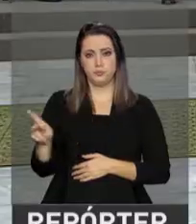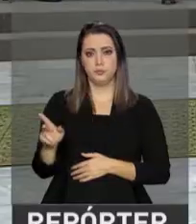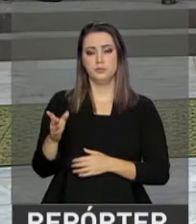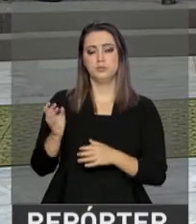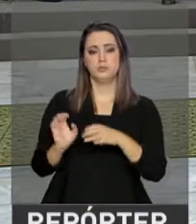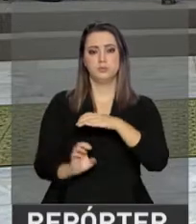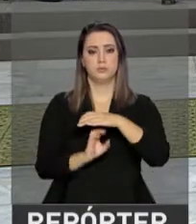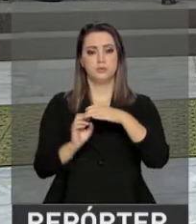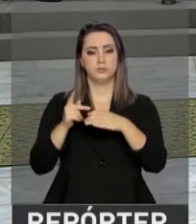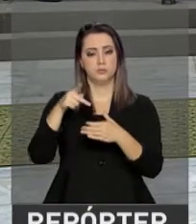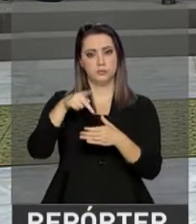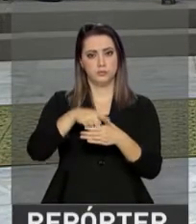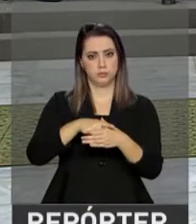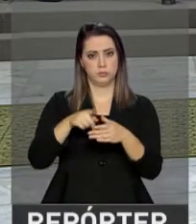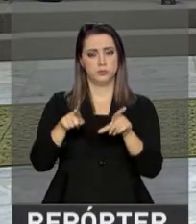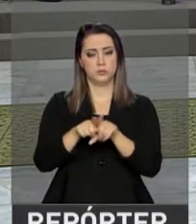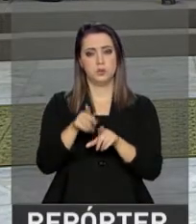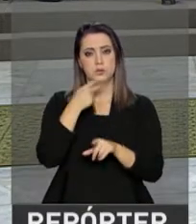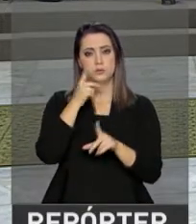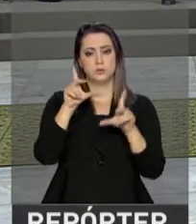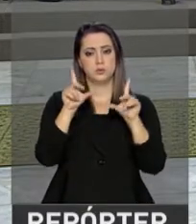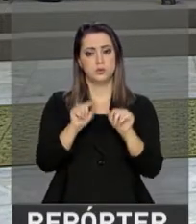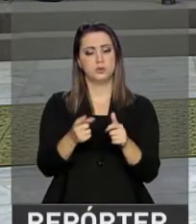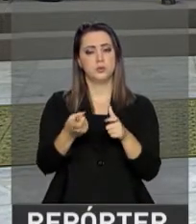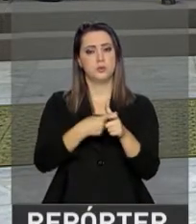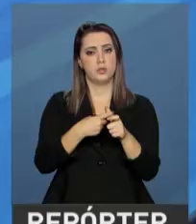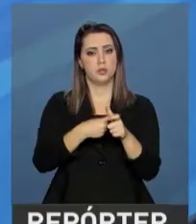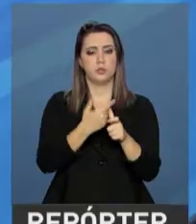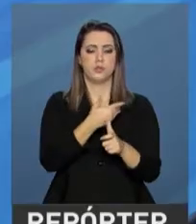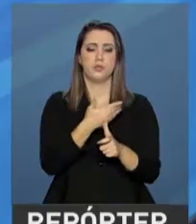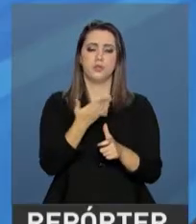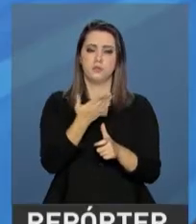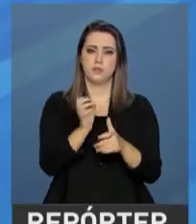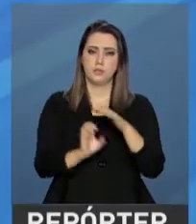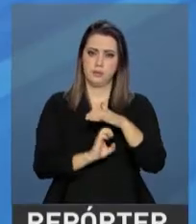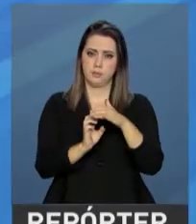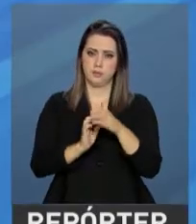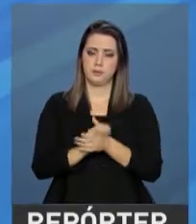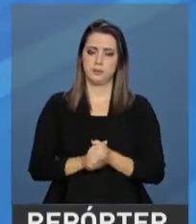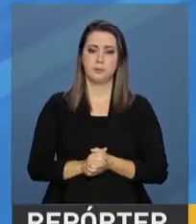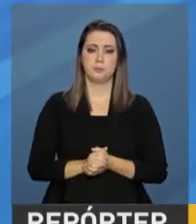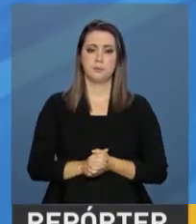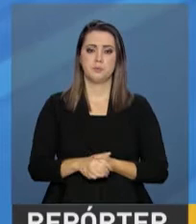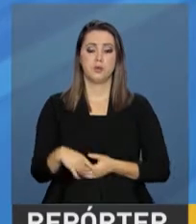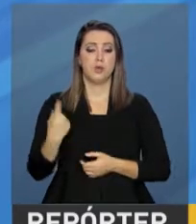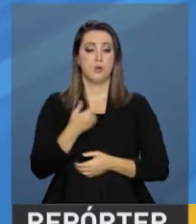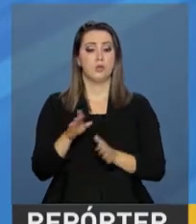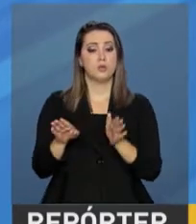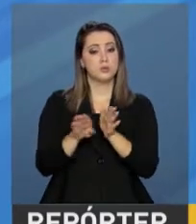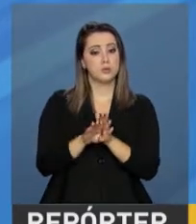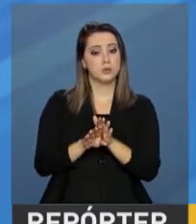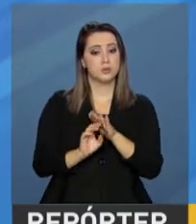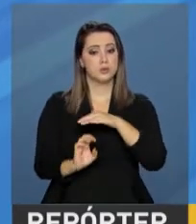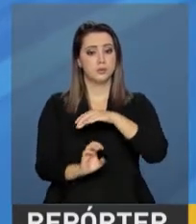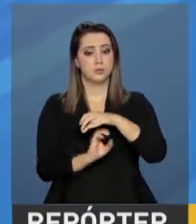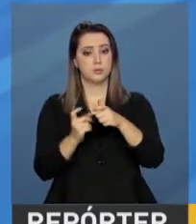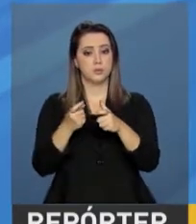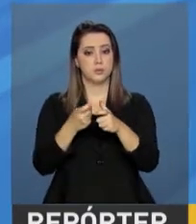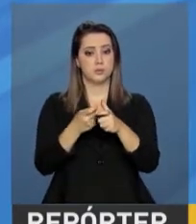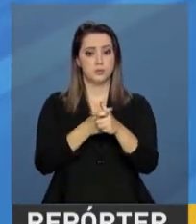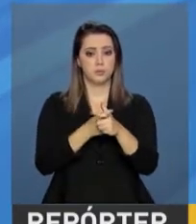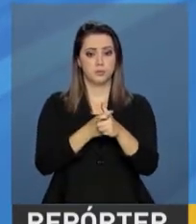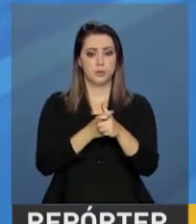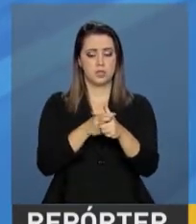estatal destacou a queda do endividamento da empresa quando nós chegamos na empresa presidente a empresa devia